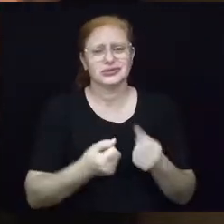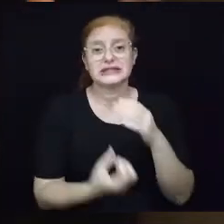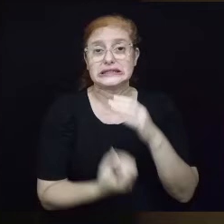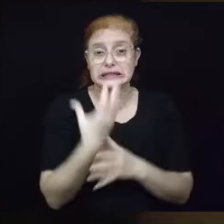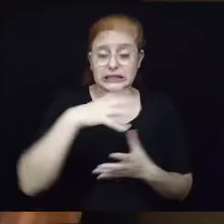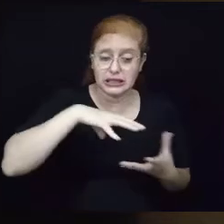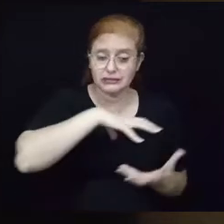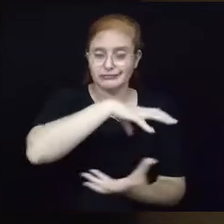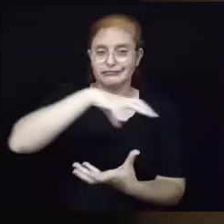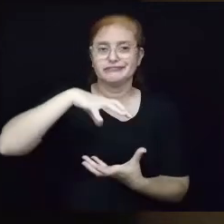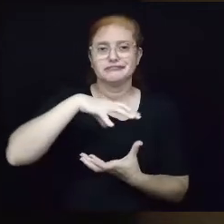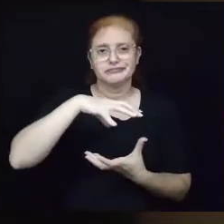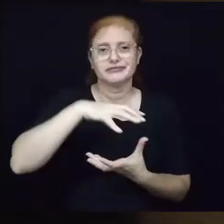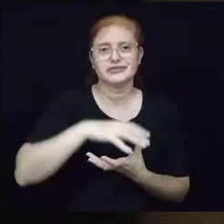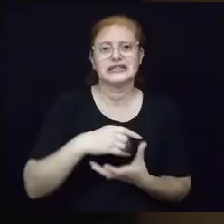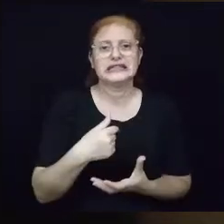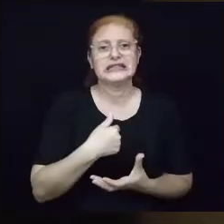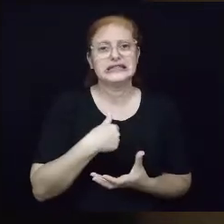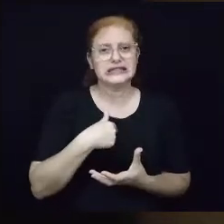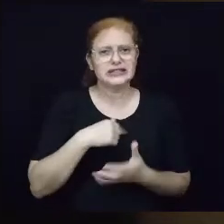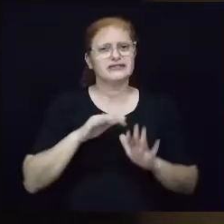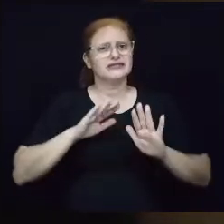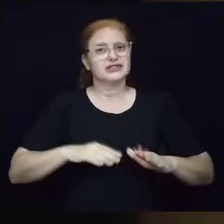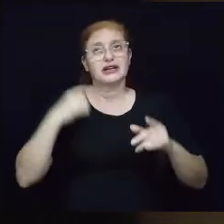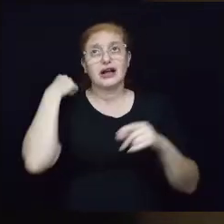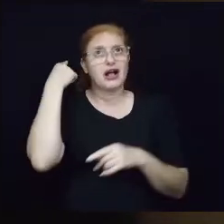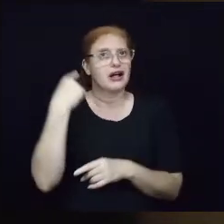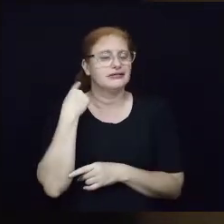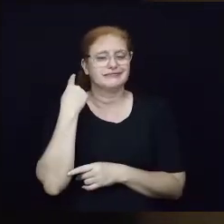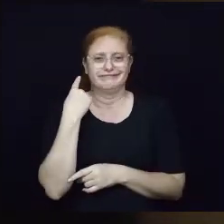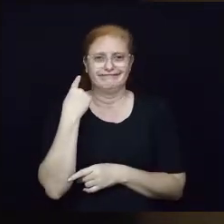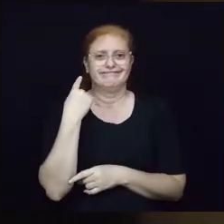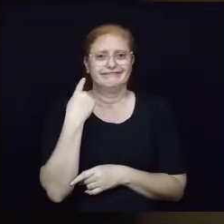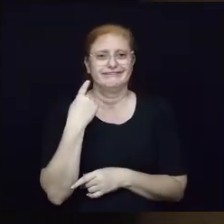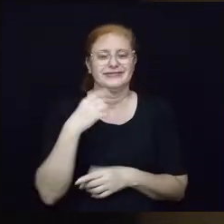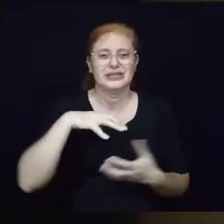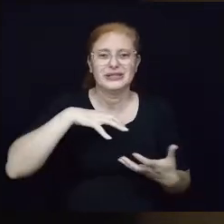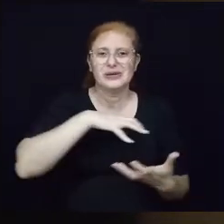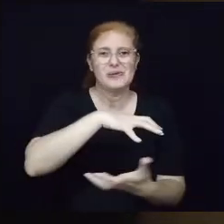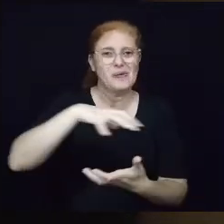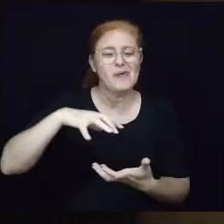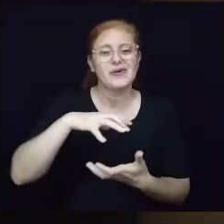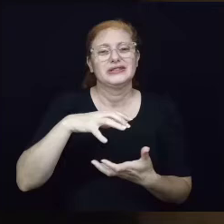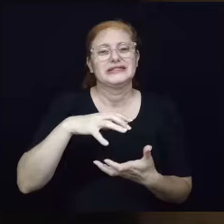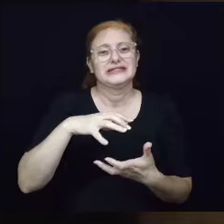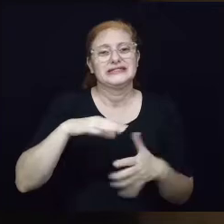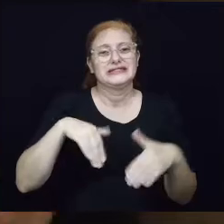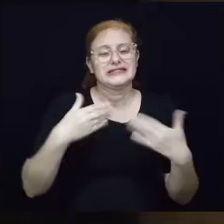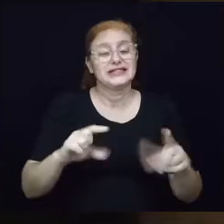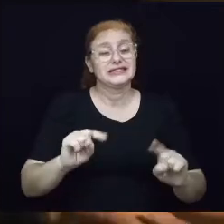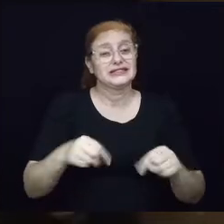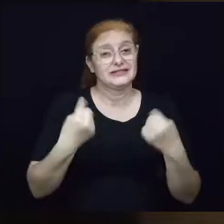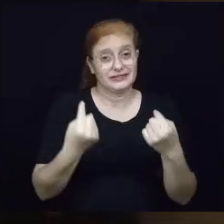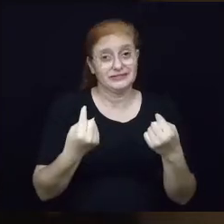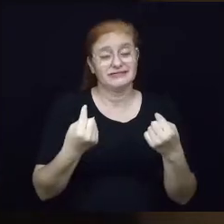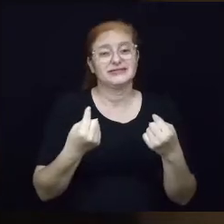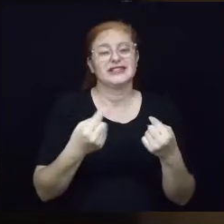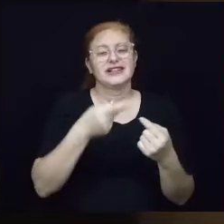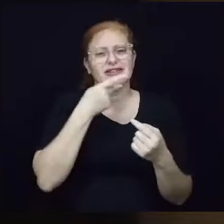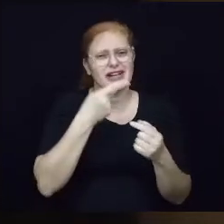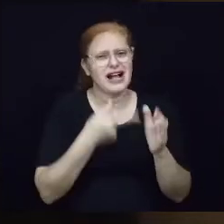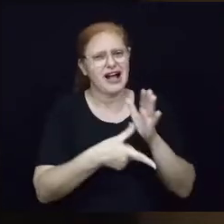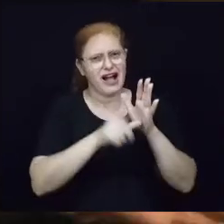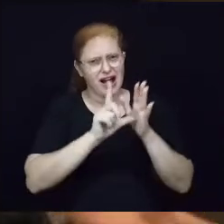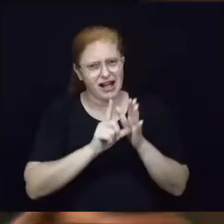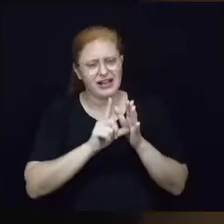tu cria um universo ali. E eu fiquei completamente maluco com aquele mundo, e o desafio que eu